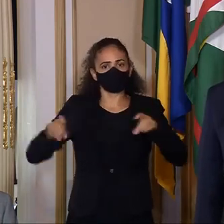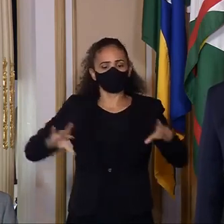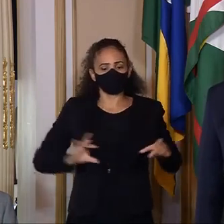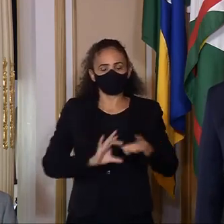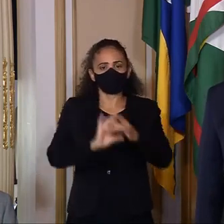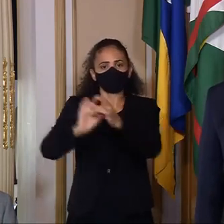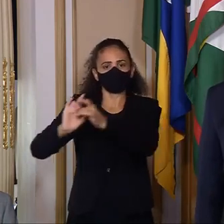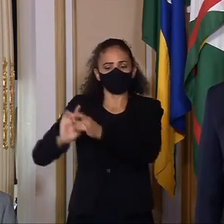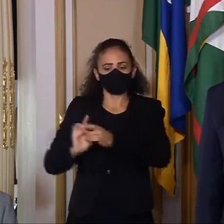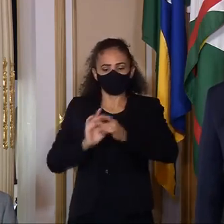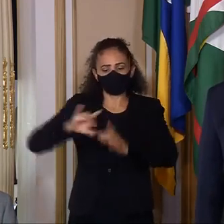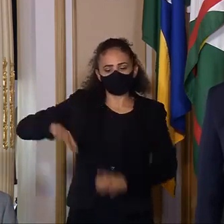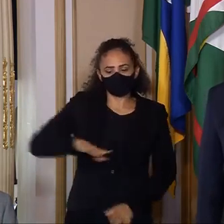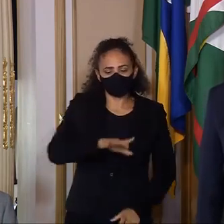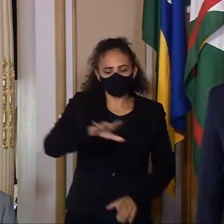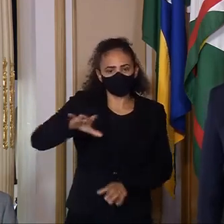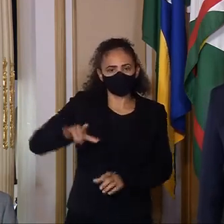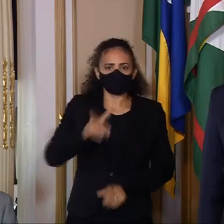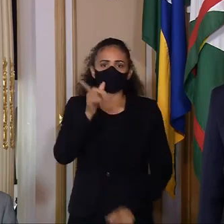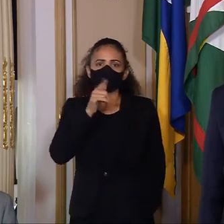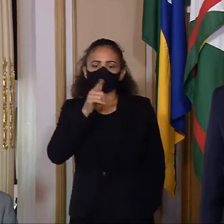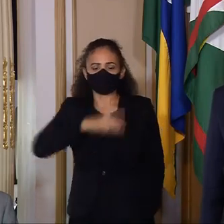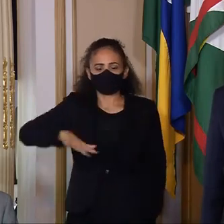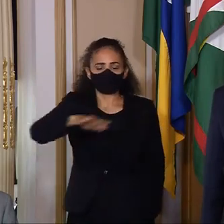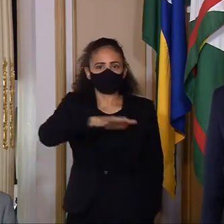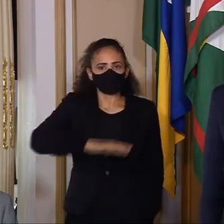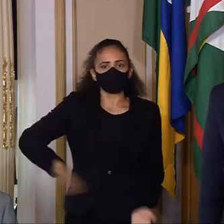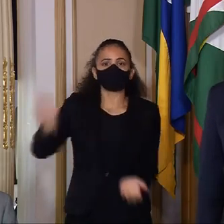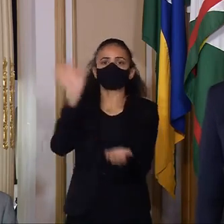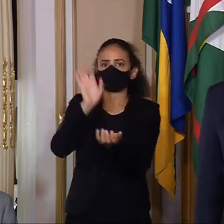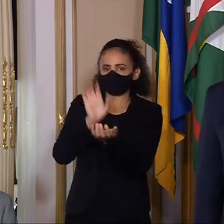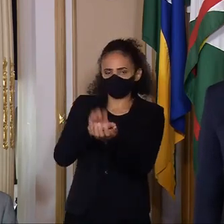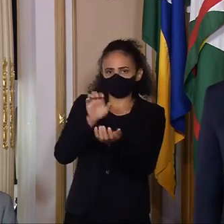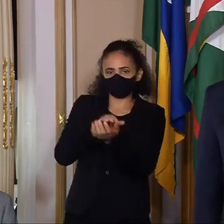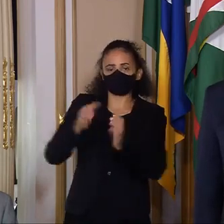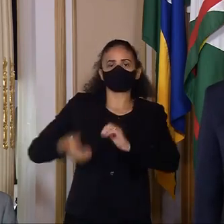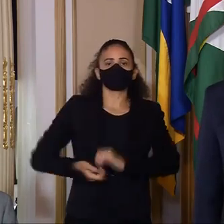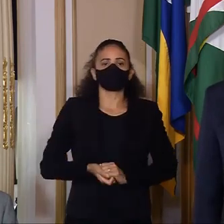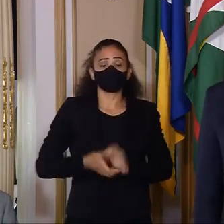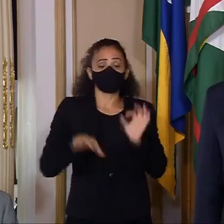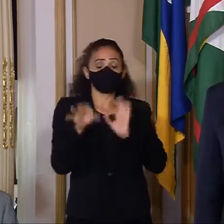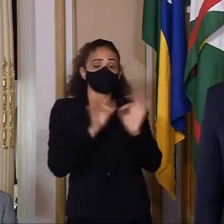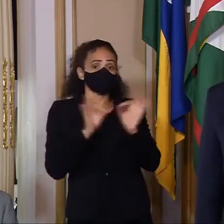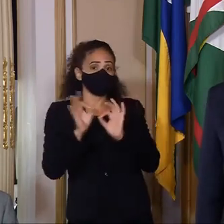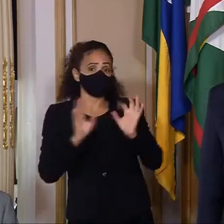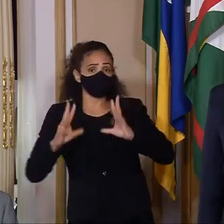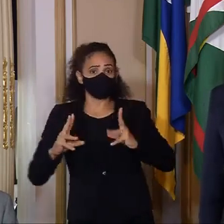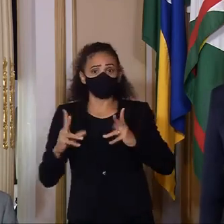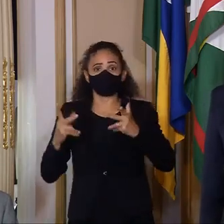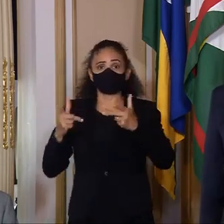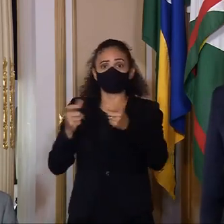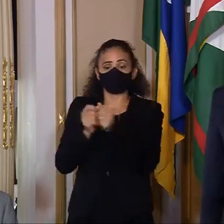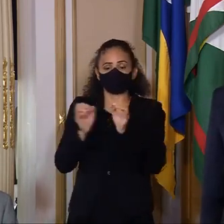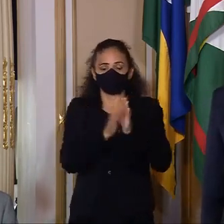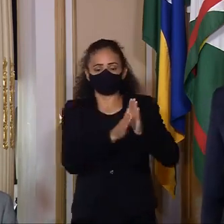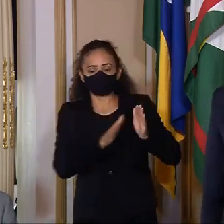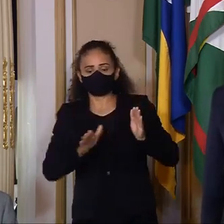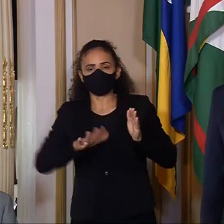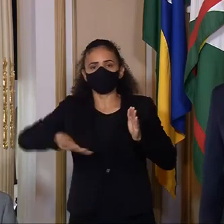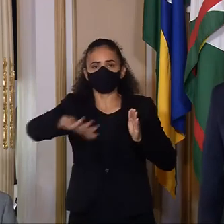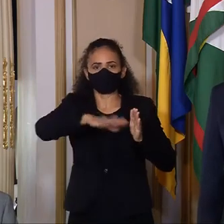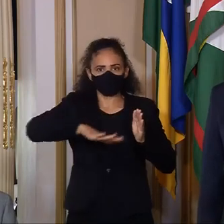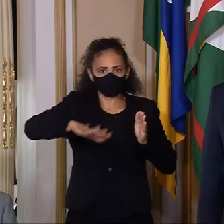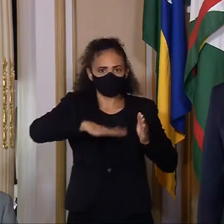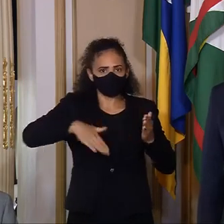universalizar o acesso à água e esgoto para todos os pernambucanos além de planejar a operacionalização dos